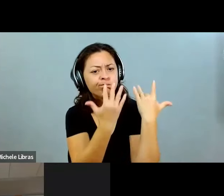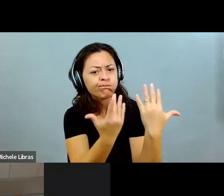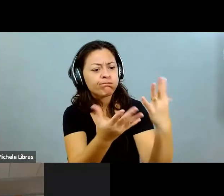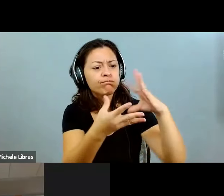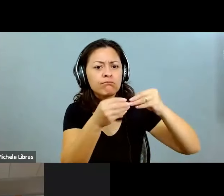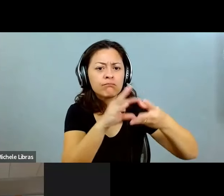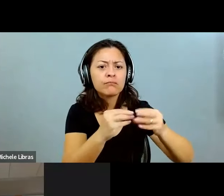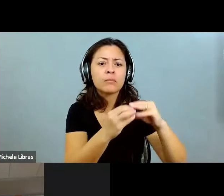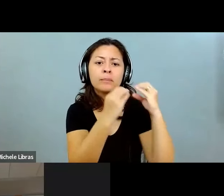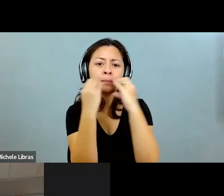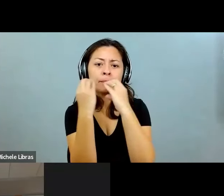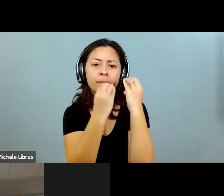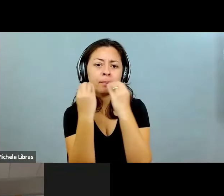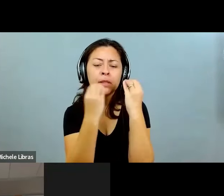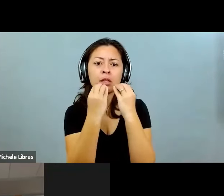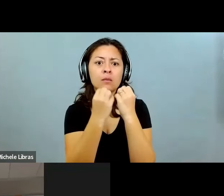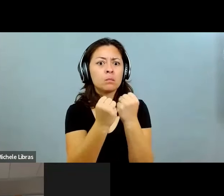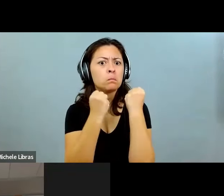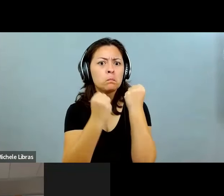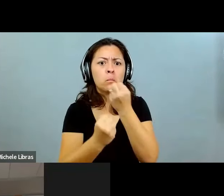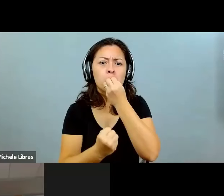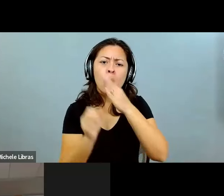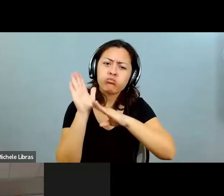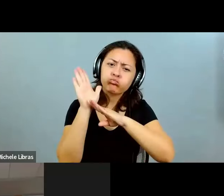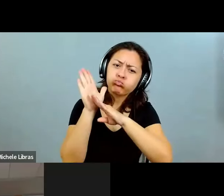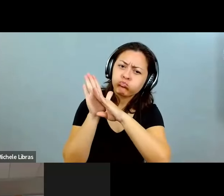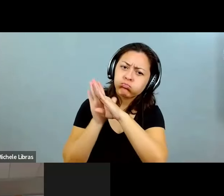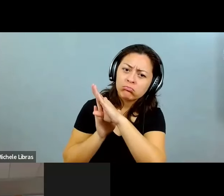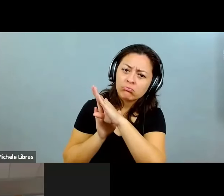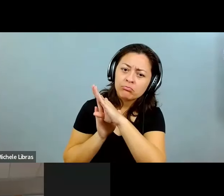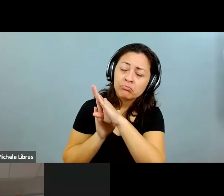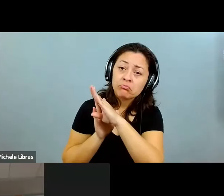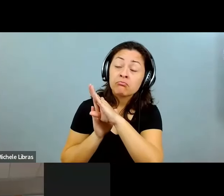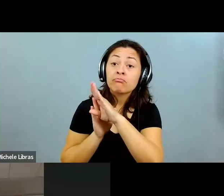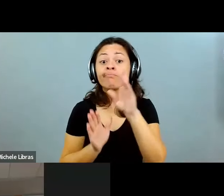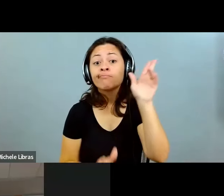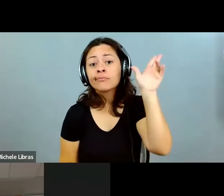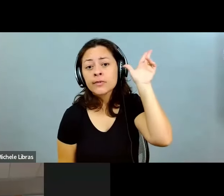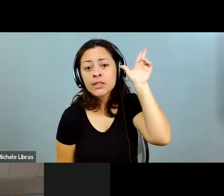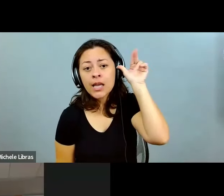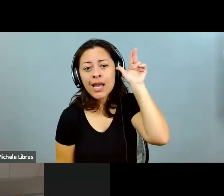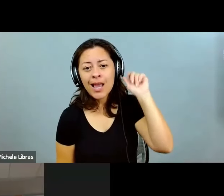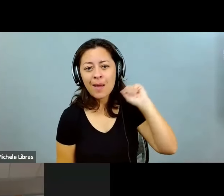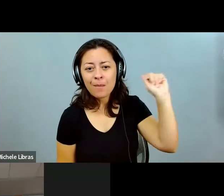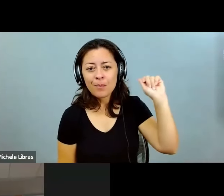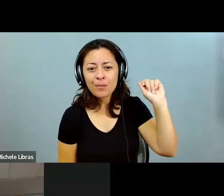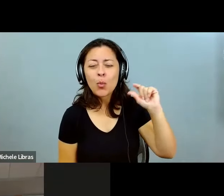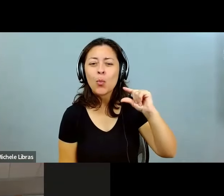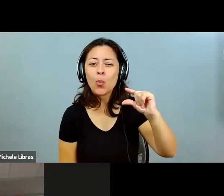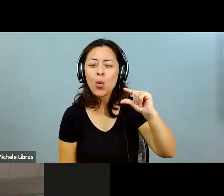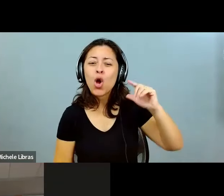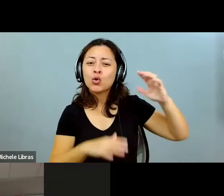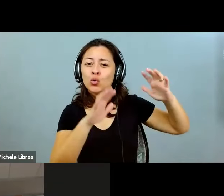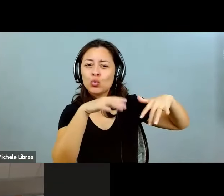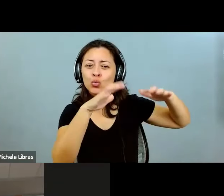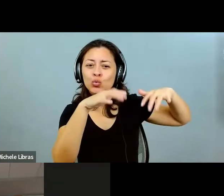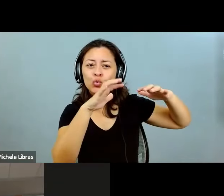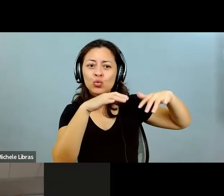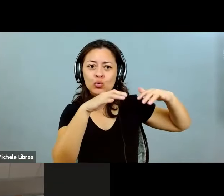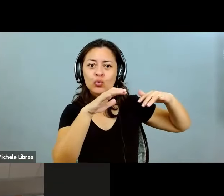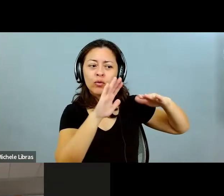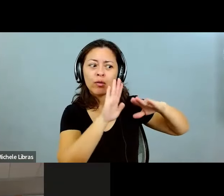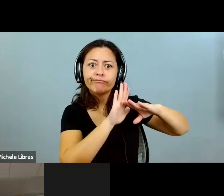com potencial muito alto Abril aconteceu um pouquinho de chuva em excesso então